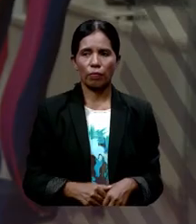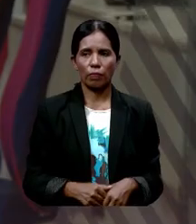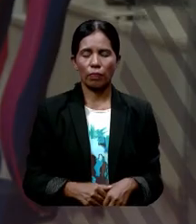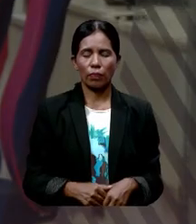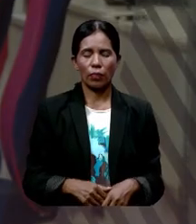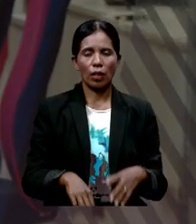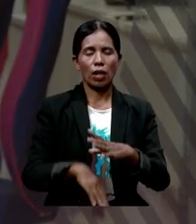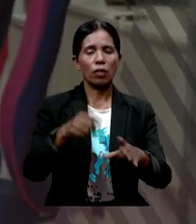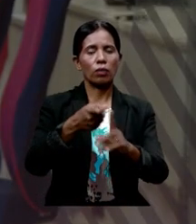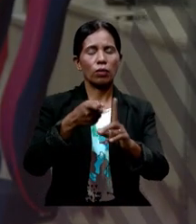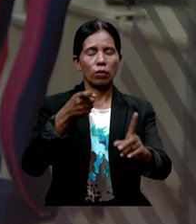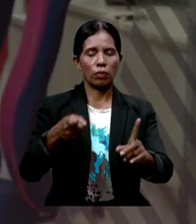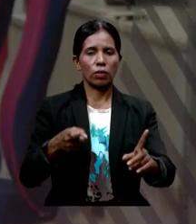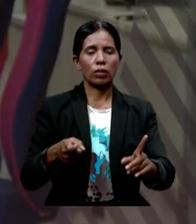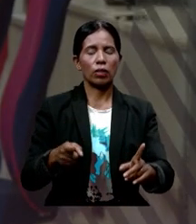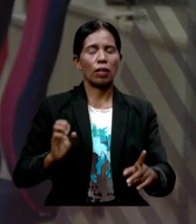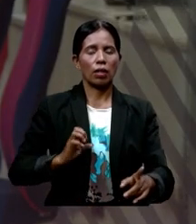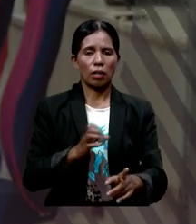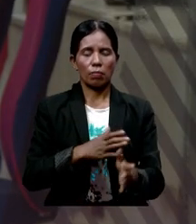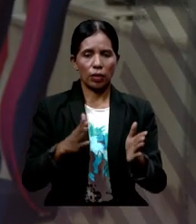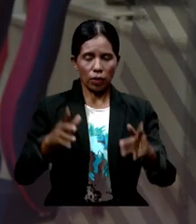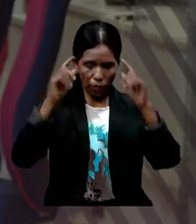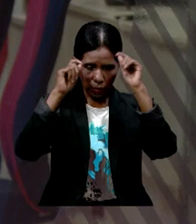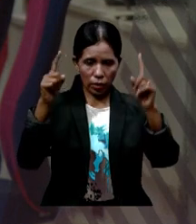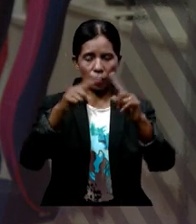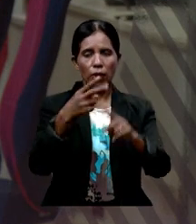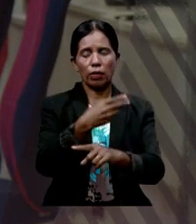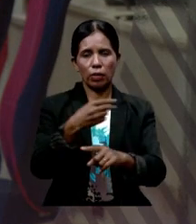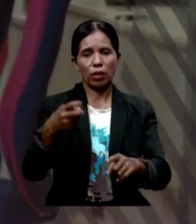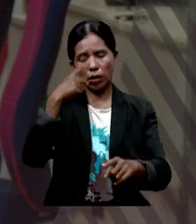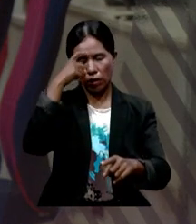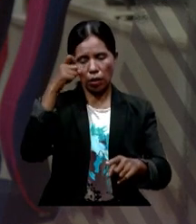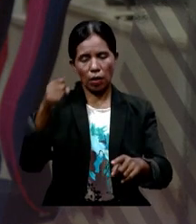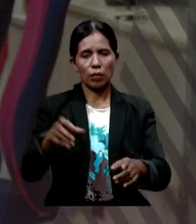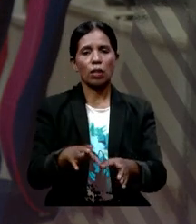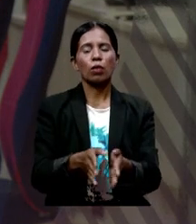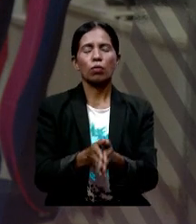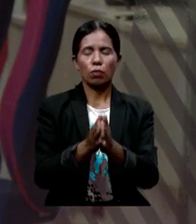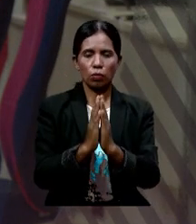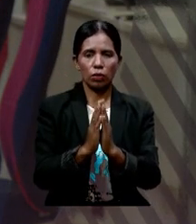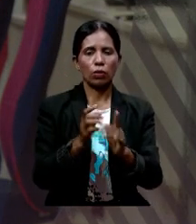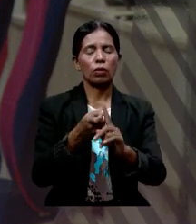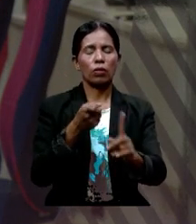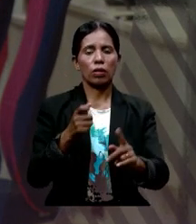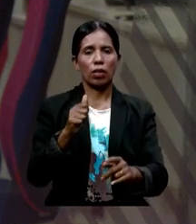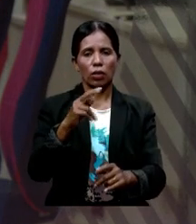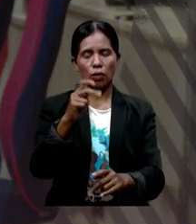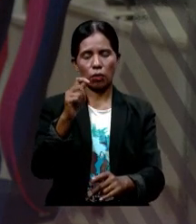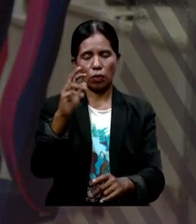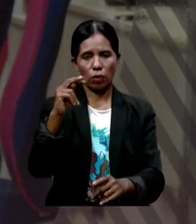Exoneração Rússia cargo embaixador Timor-Leste para a Indonésia, tamba pedido Rússia Antônio da Conceição Kalohang.